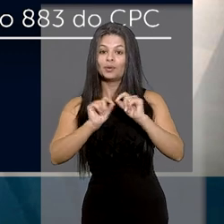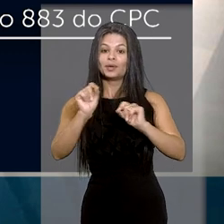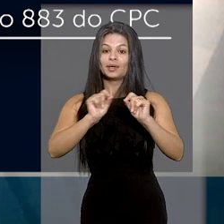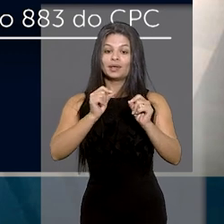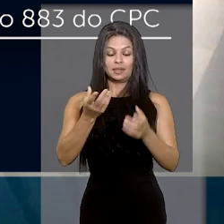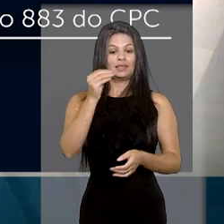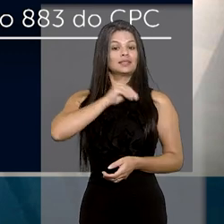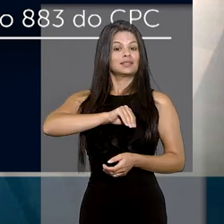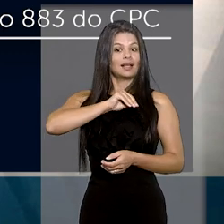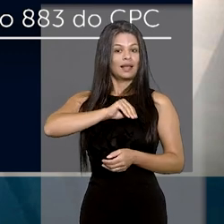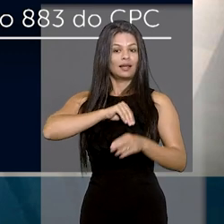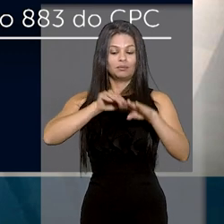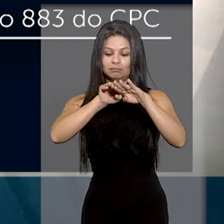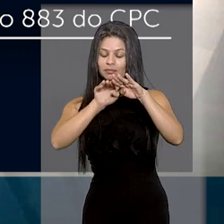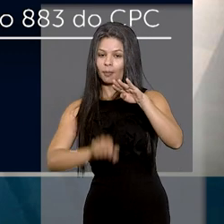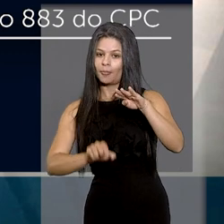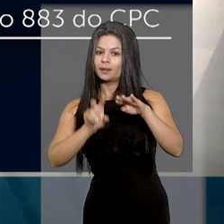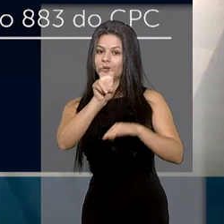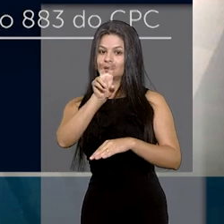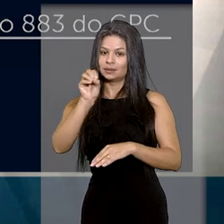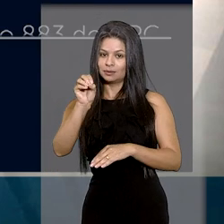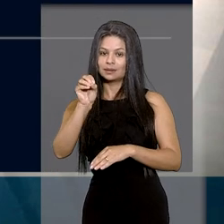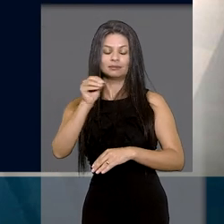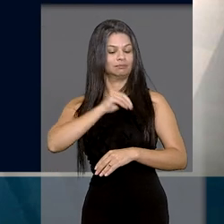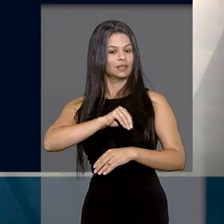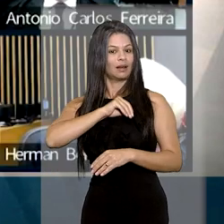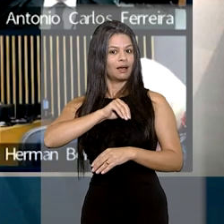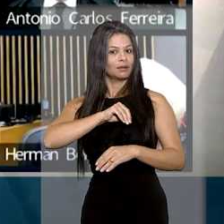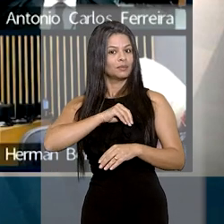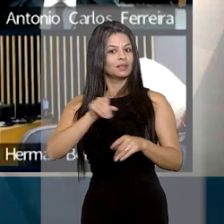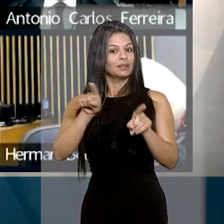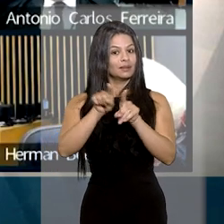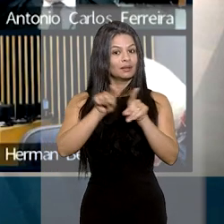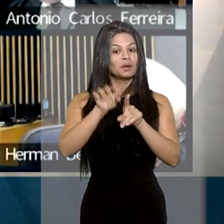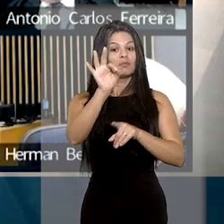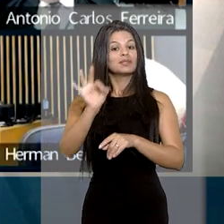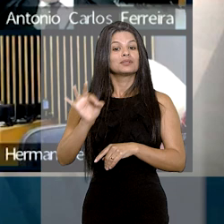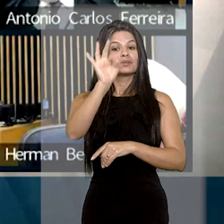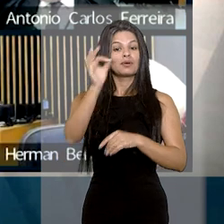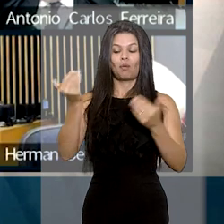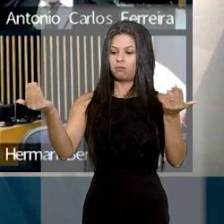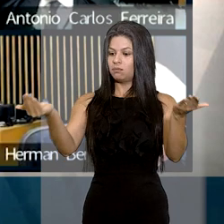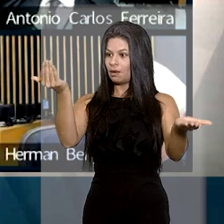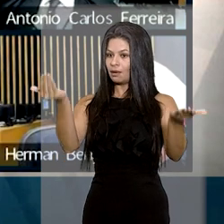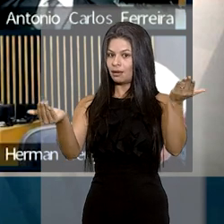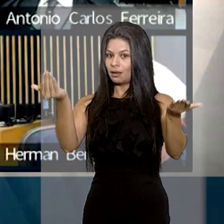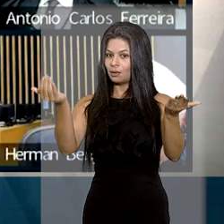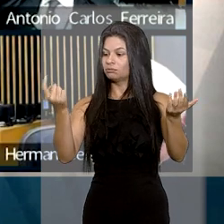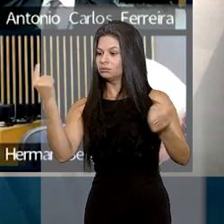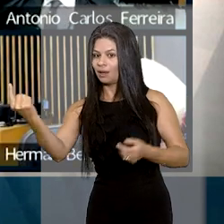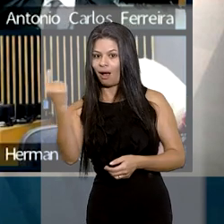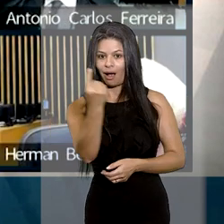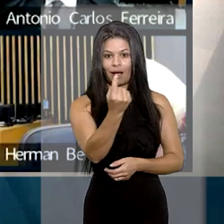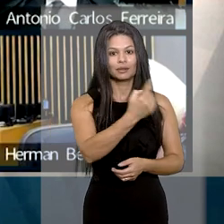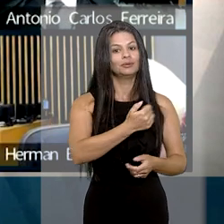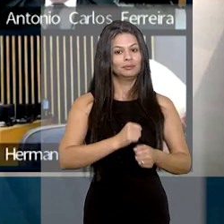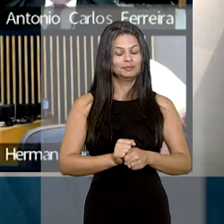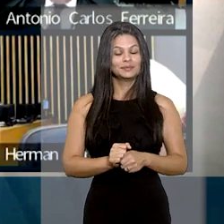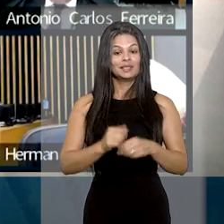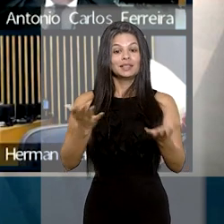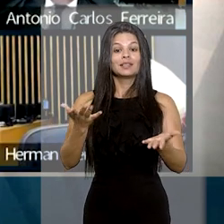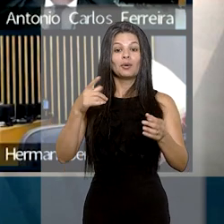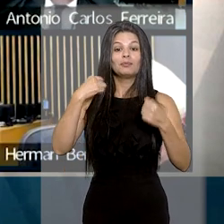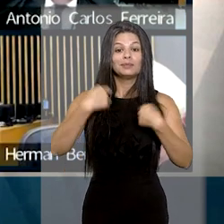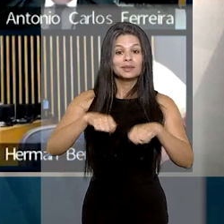penhora de verba salarial inferior a 50 salários mínimos em percentual condizente com a realidade de cada caso concreto